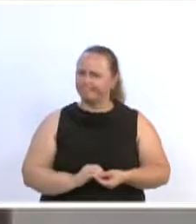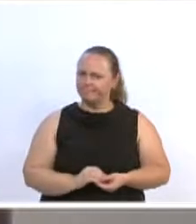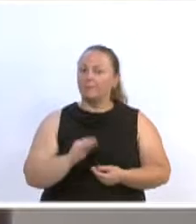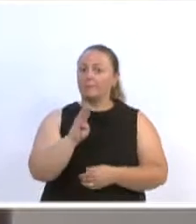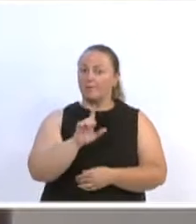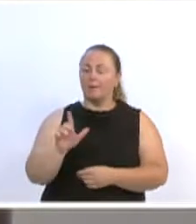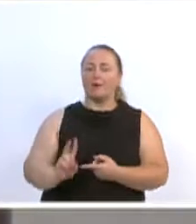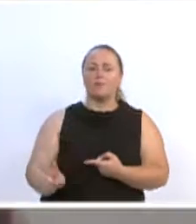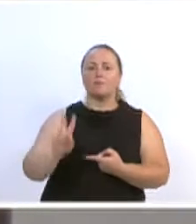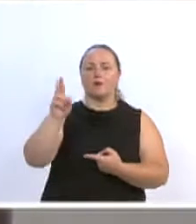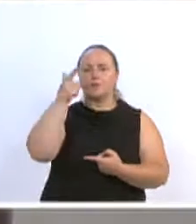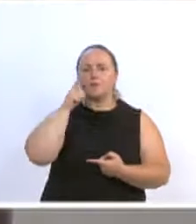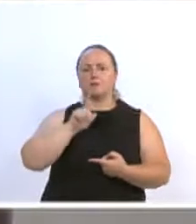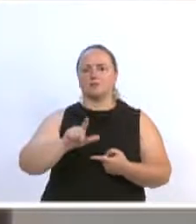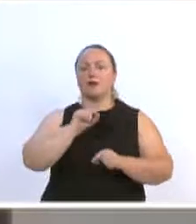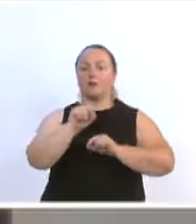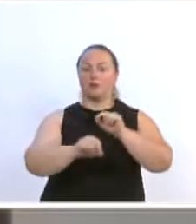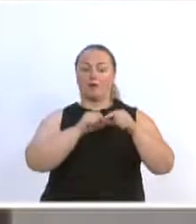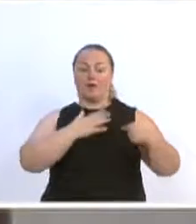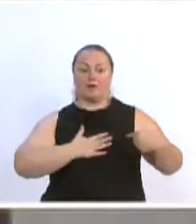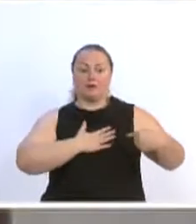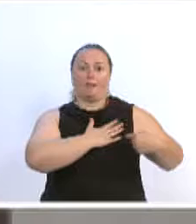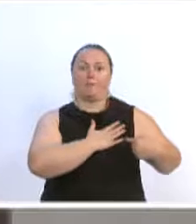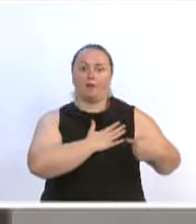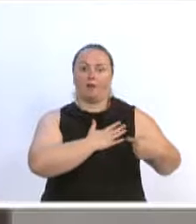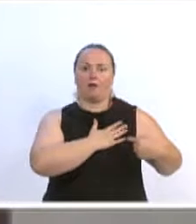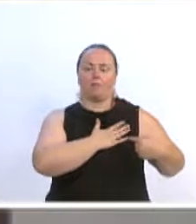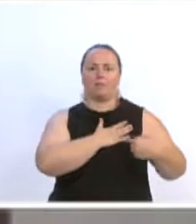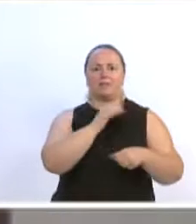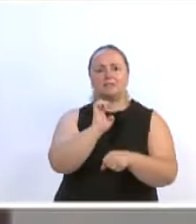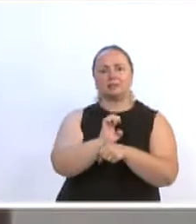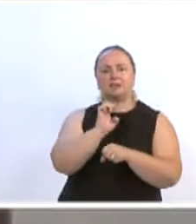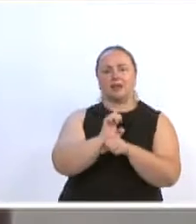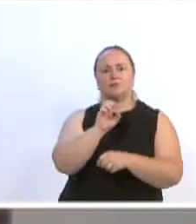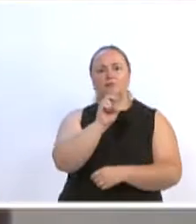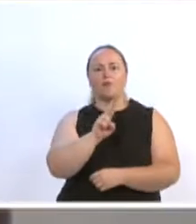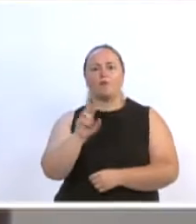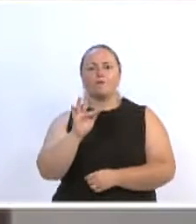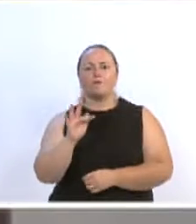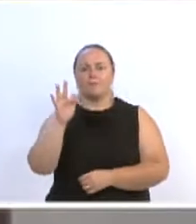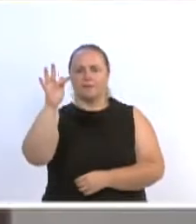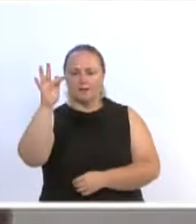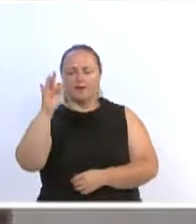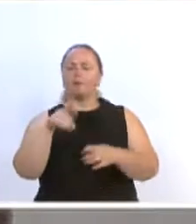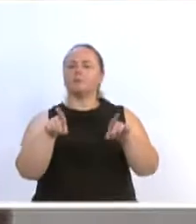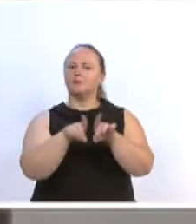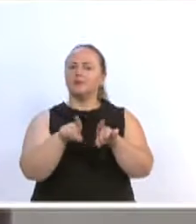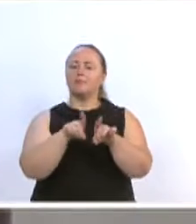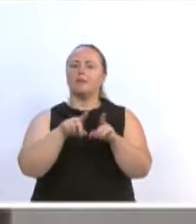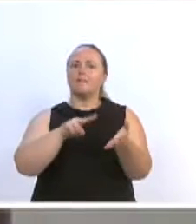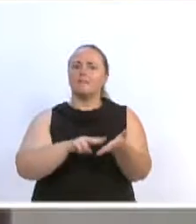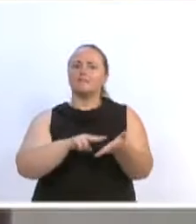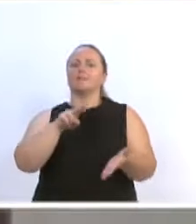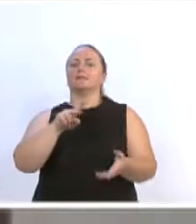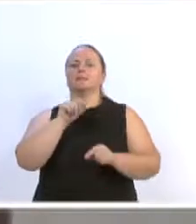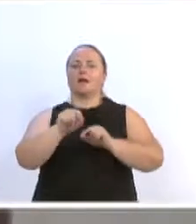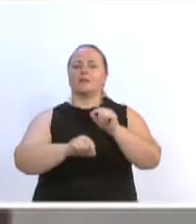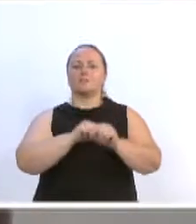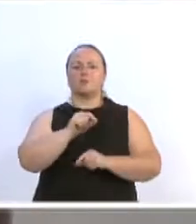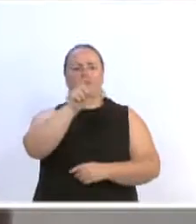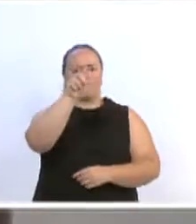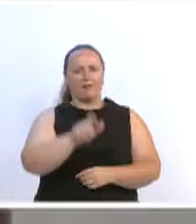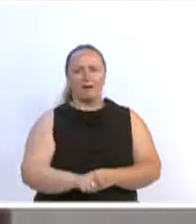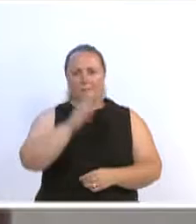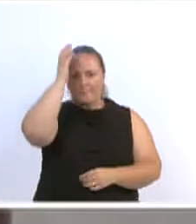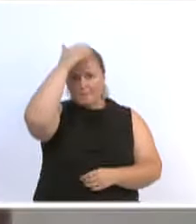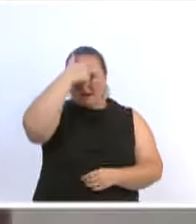tanto uma por leão seguindo o cenário federal o cenário estadual quanto mário é presidente conhecendo a índole do mares